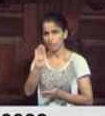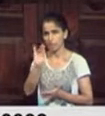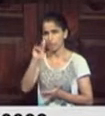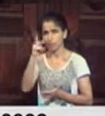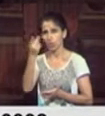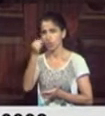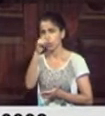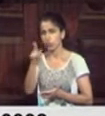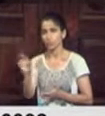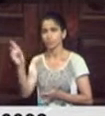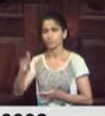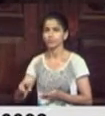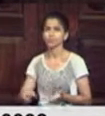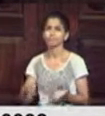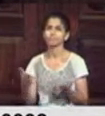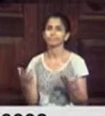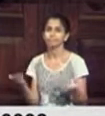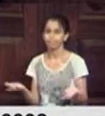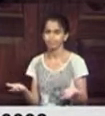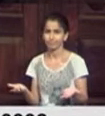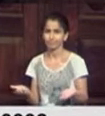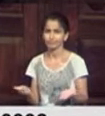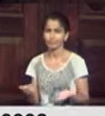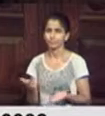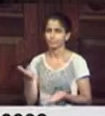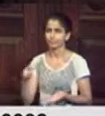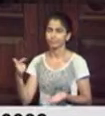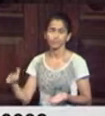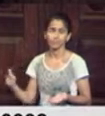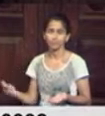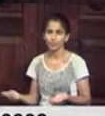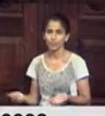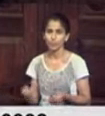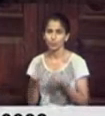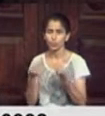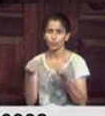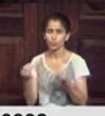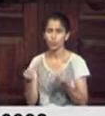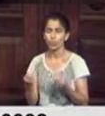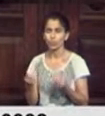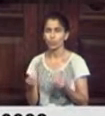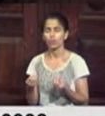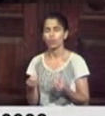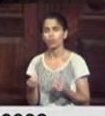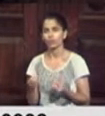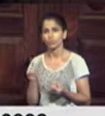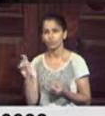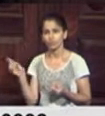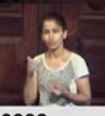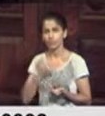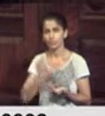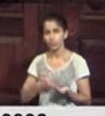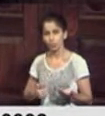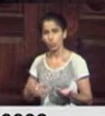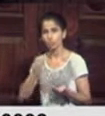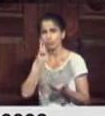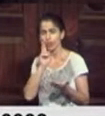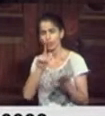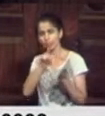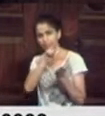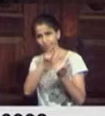de reais. Ou seja, não existe a menor possibilidade, pelo que o Estado apresenta entre receita e